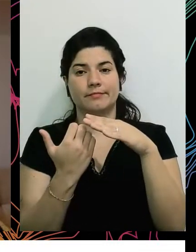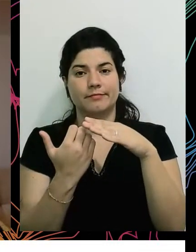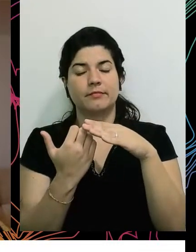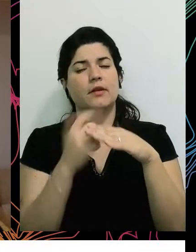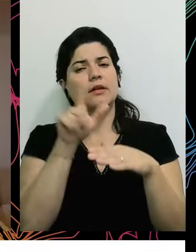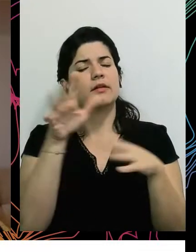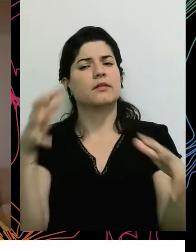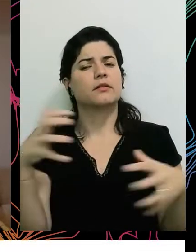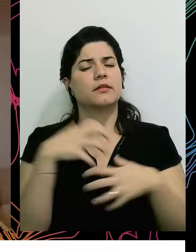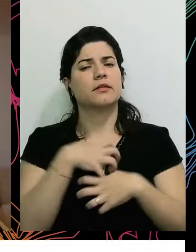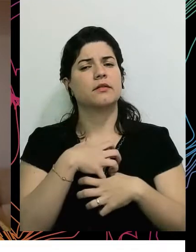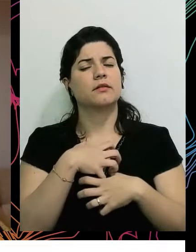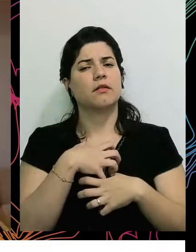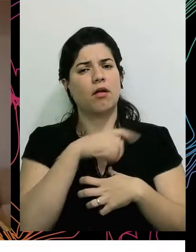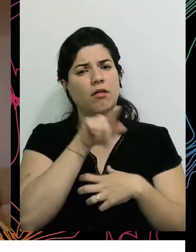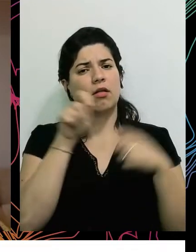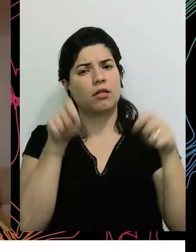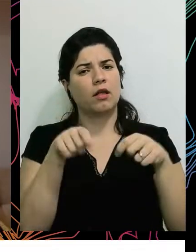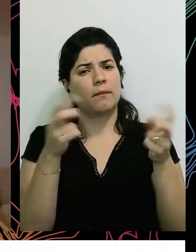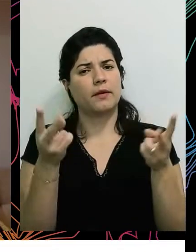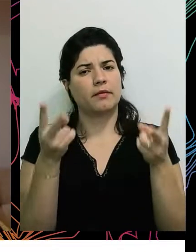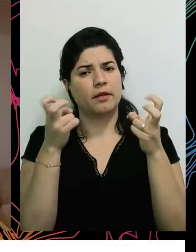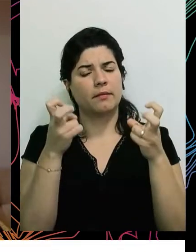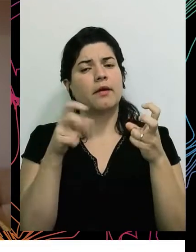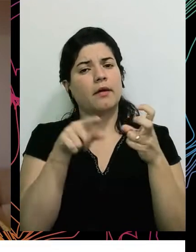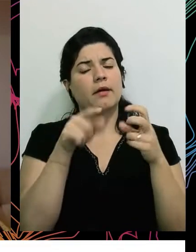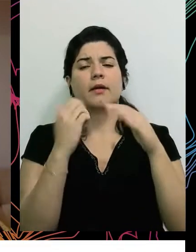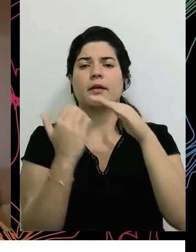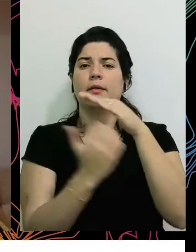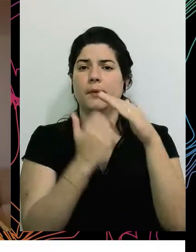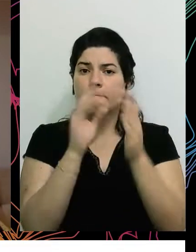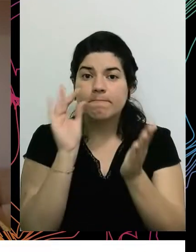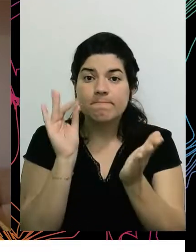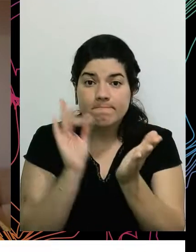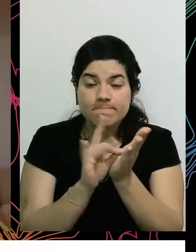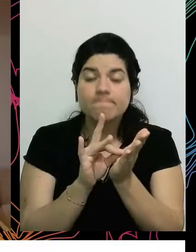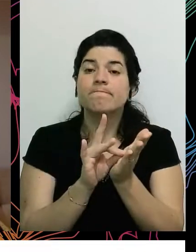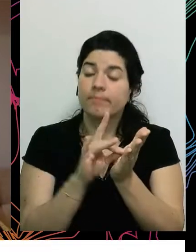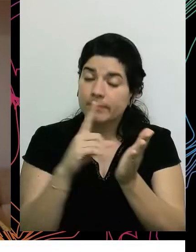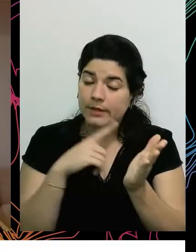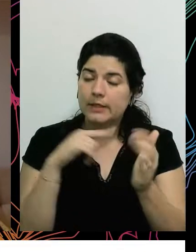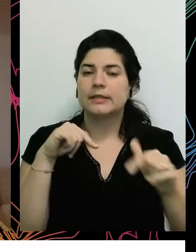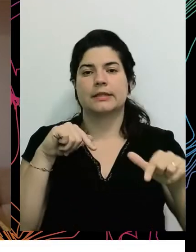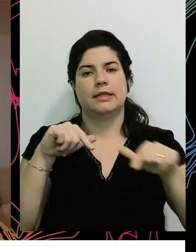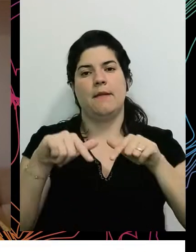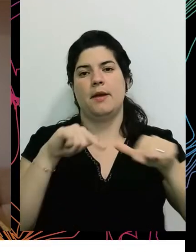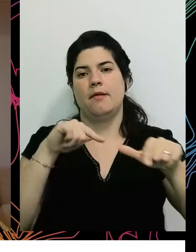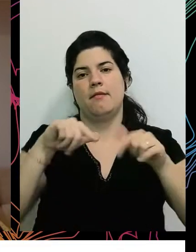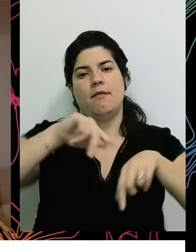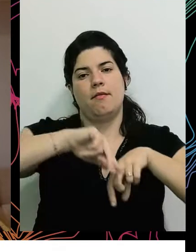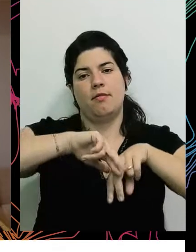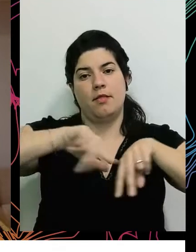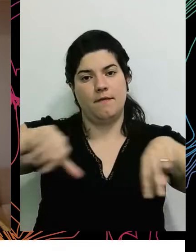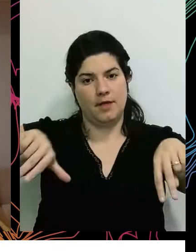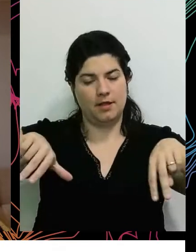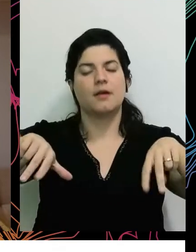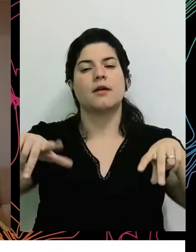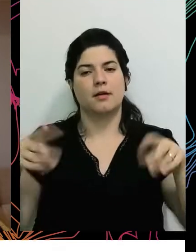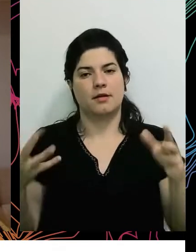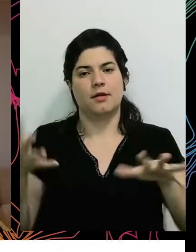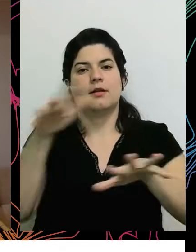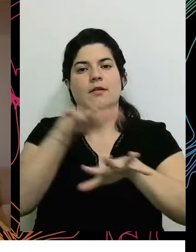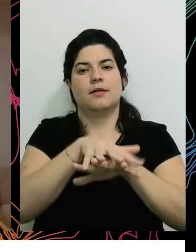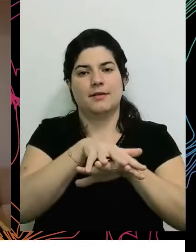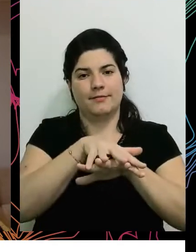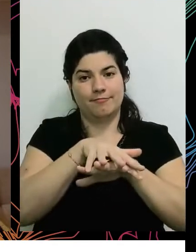elas podem perceber que essa empresa genuinamente está trabalhando para a diversidade e inclusão. Então, não tem